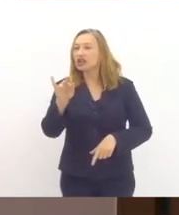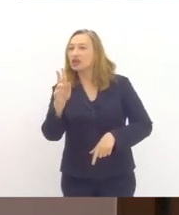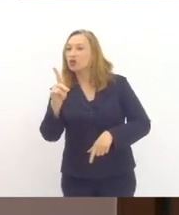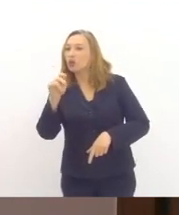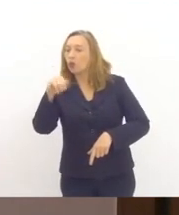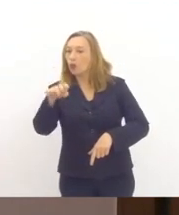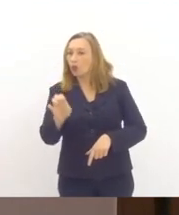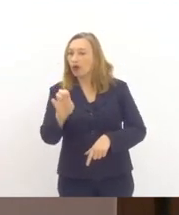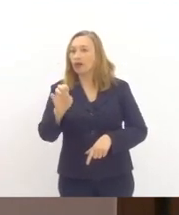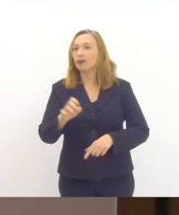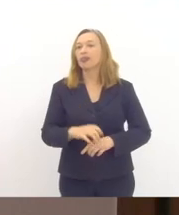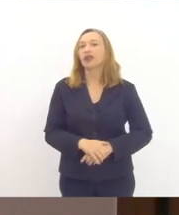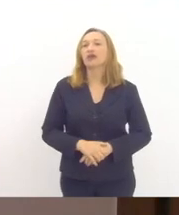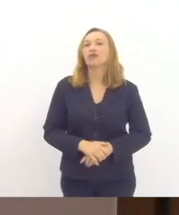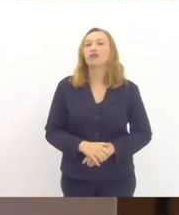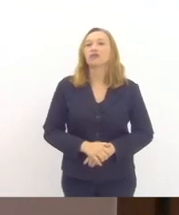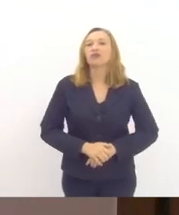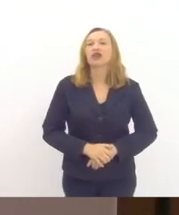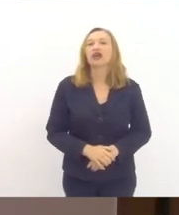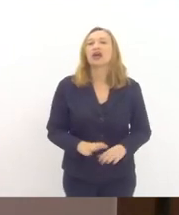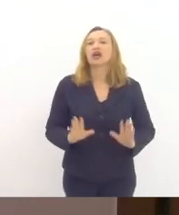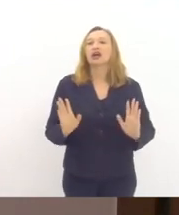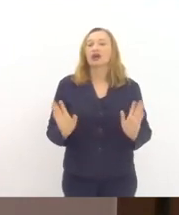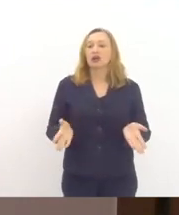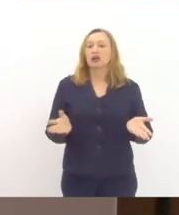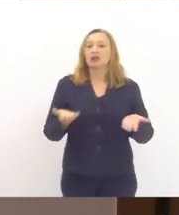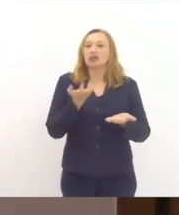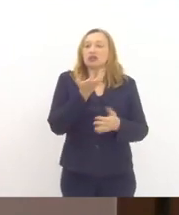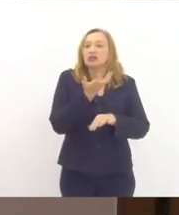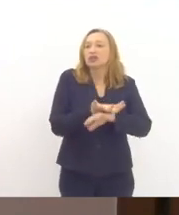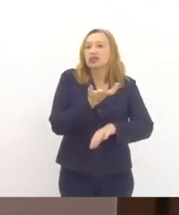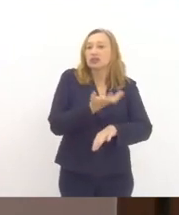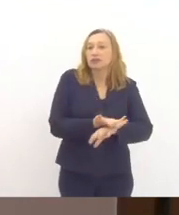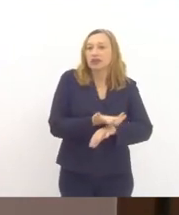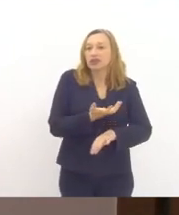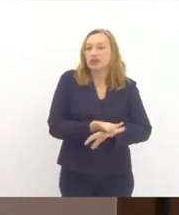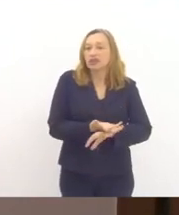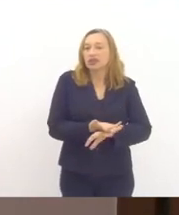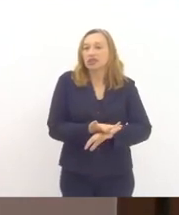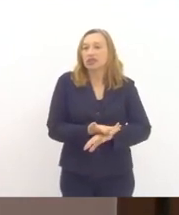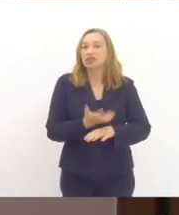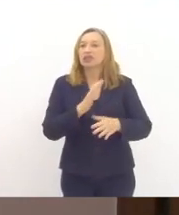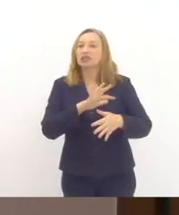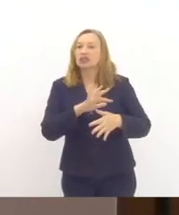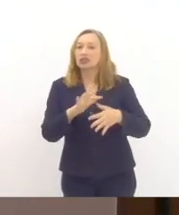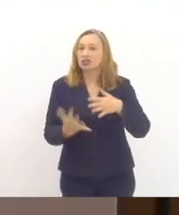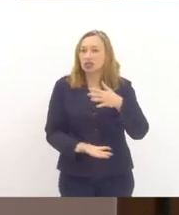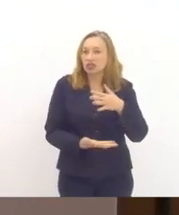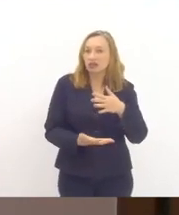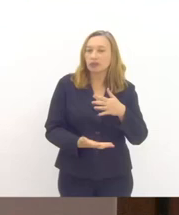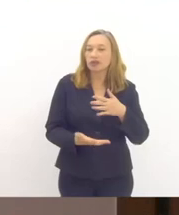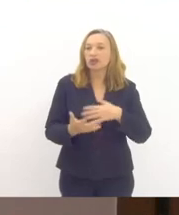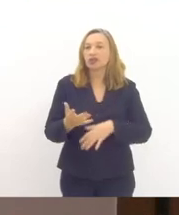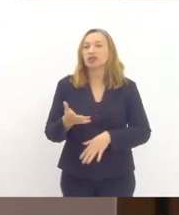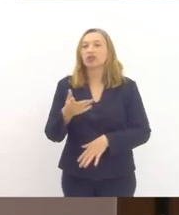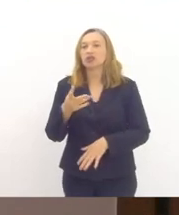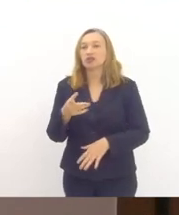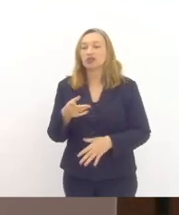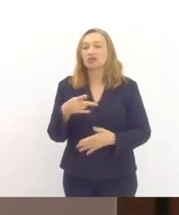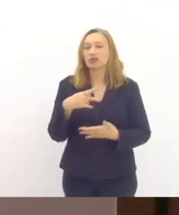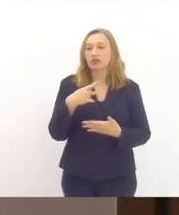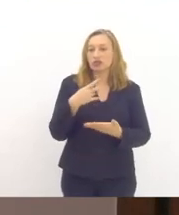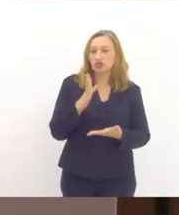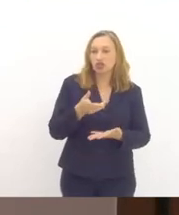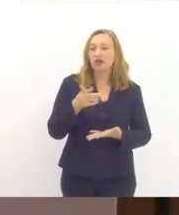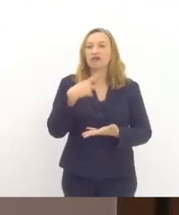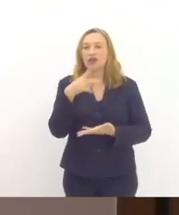Bom, sobre as disciplinas de Libras, aqui sobressai o que anteriormente eu já apontei.